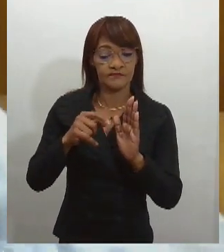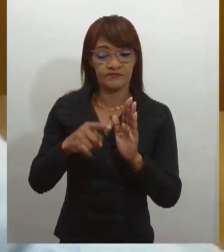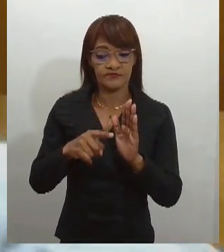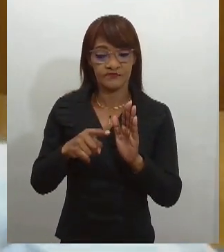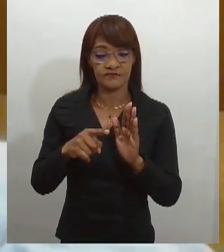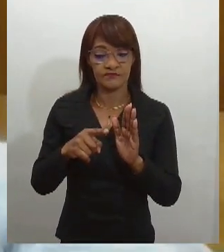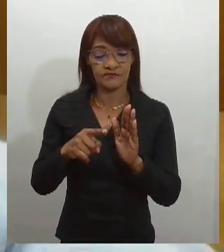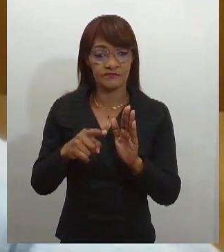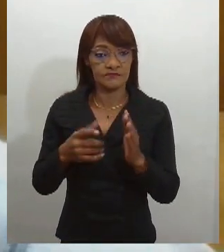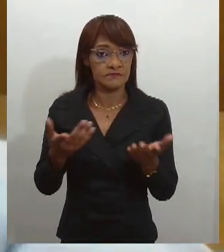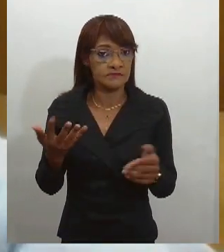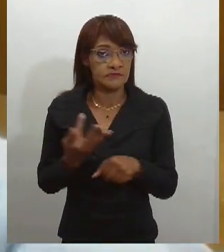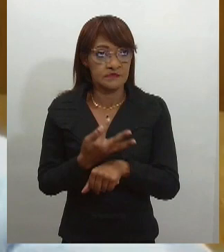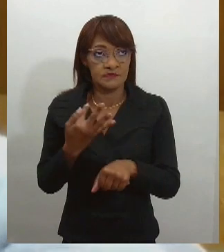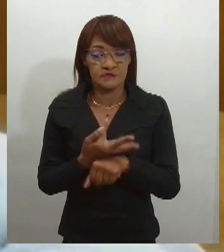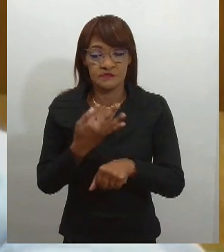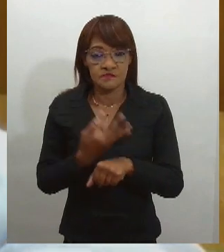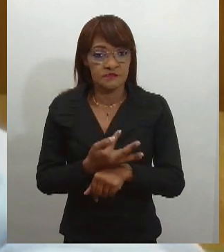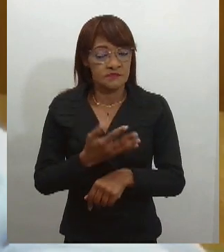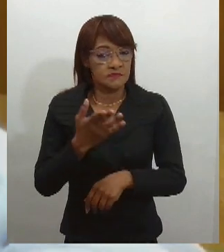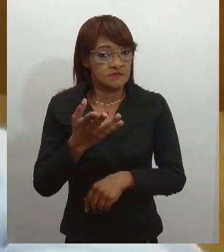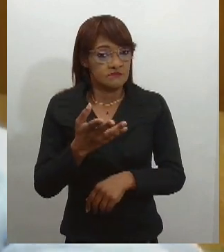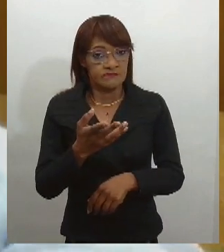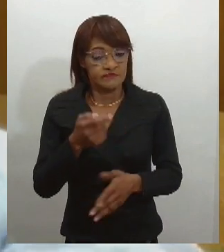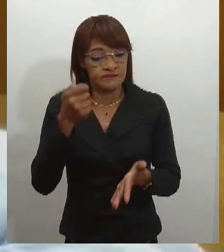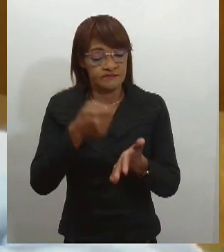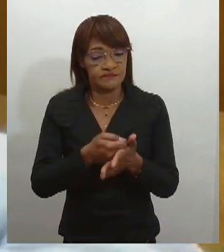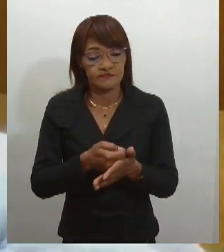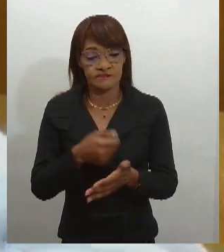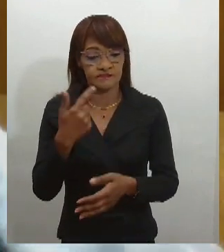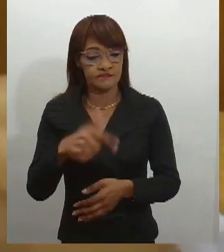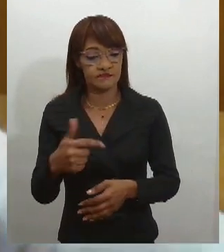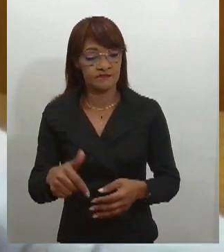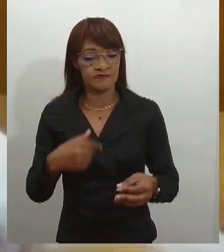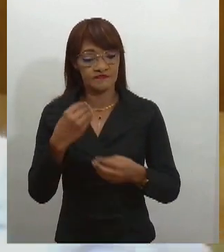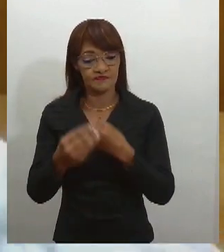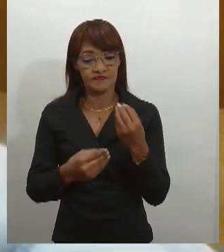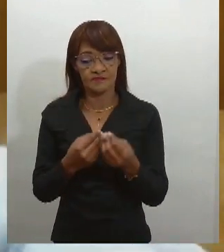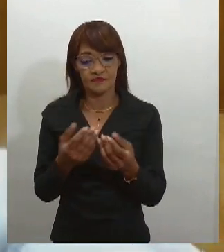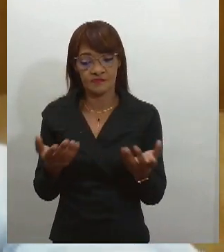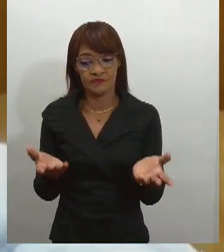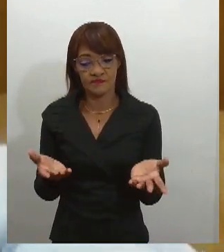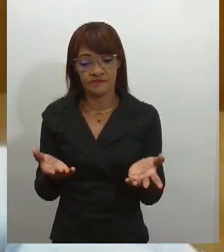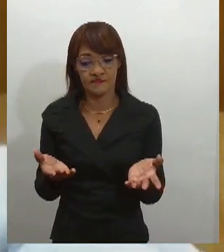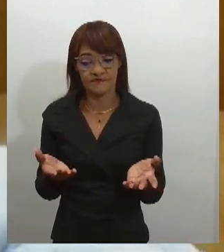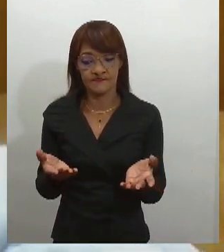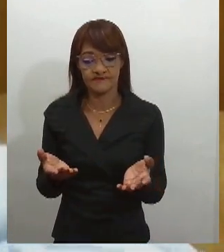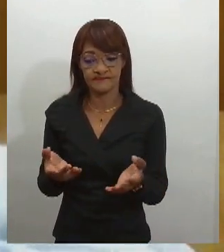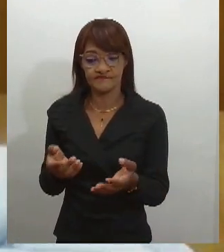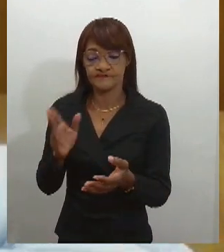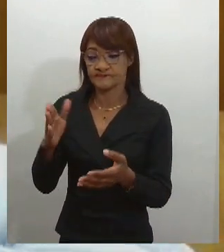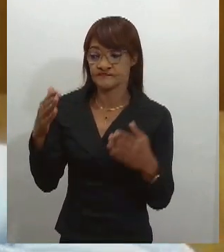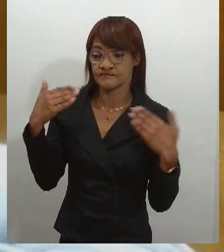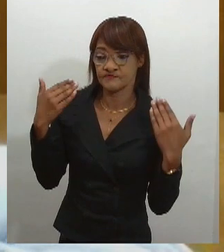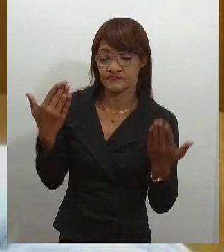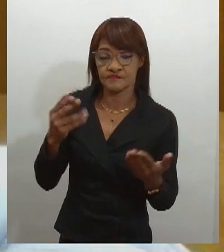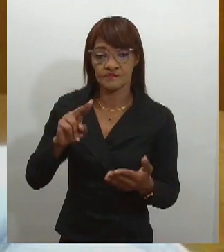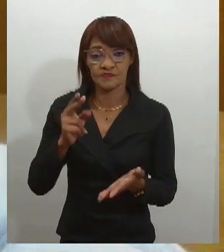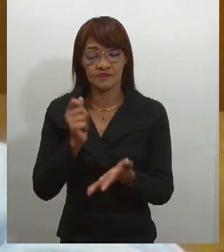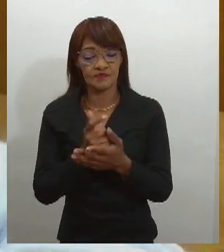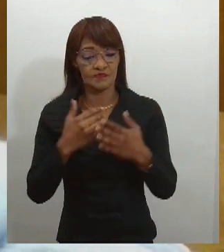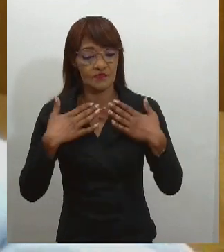que você não vai ter como fazer nada com a sua vida, pagar um lazer para seu filho, pagar uma roupa melhor para seu filho, uma alimentação